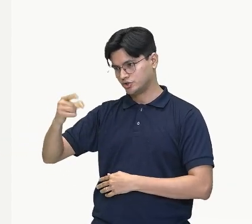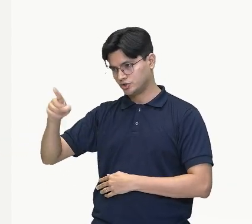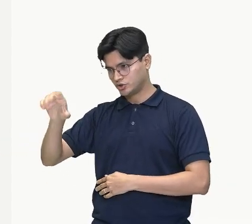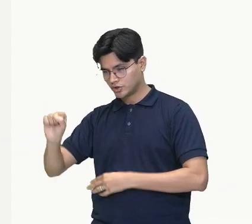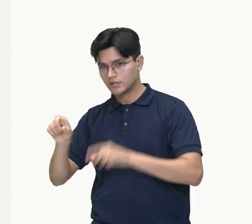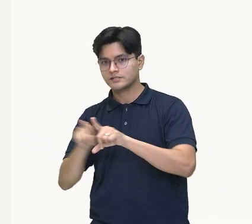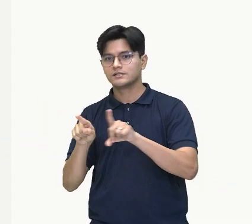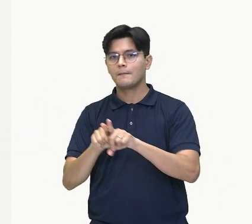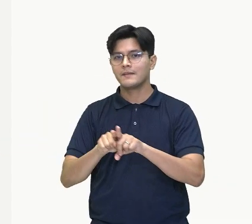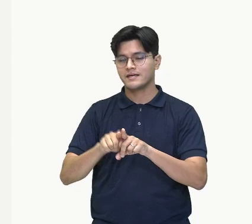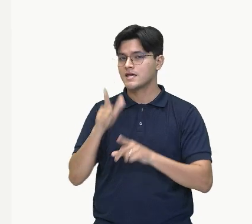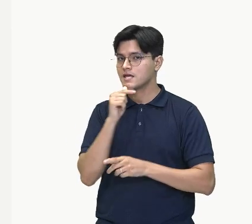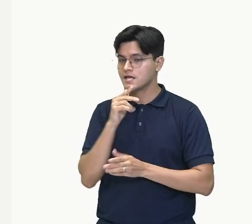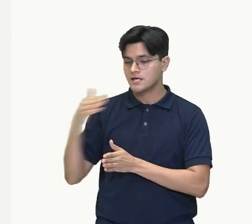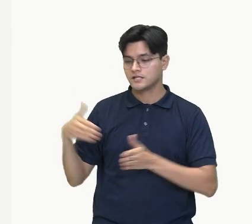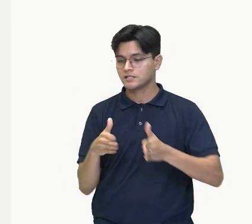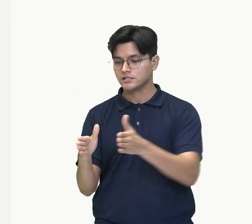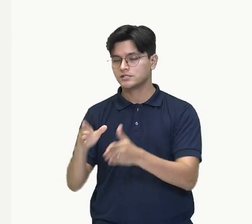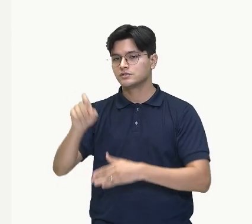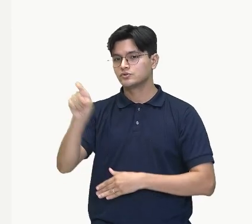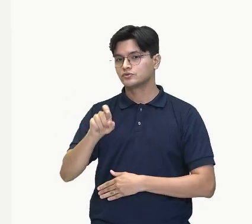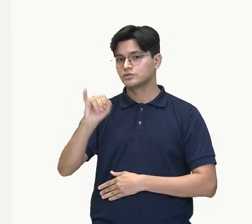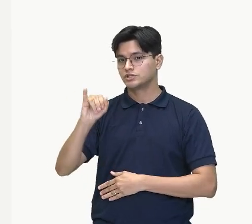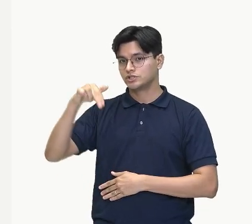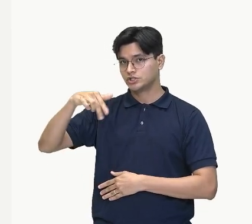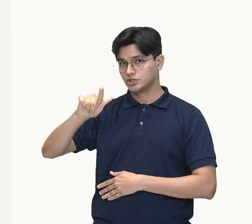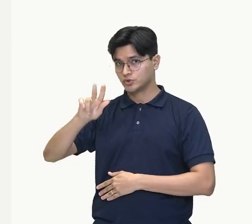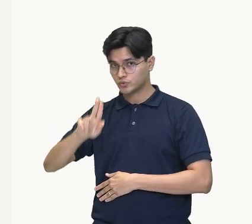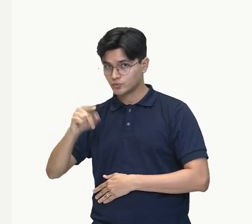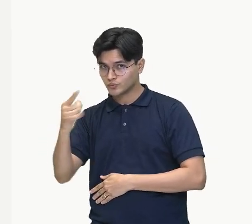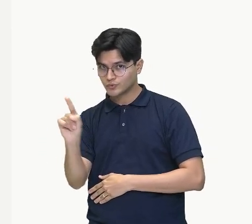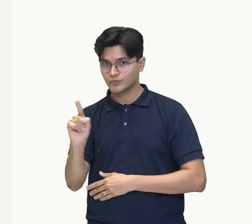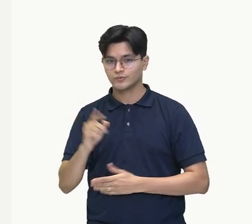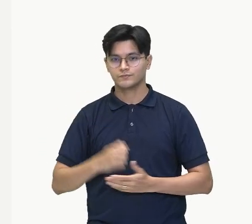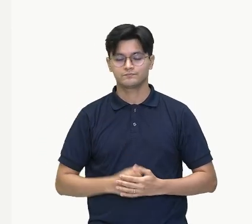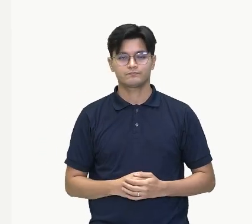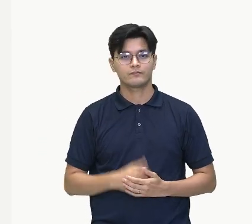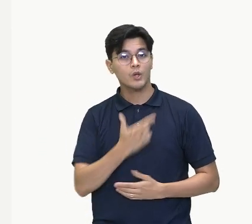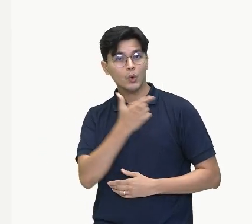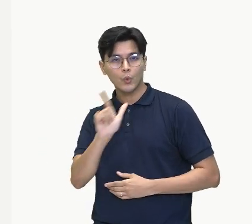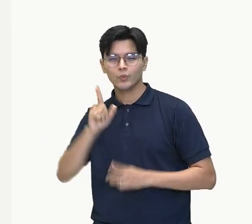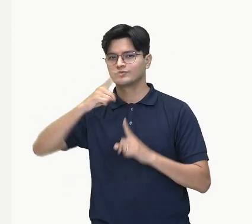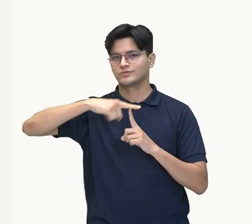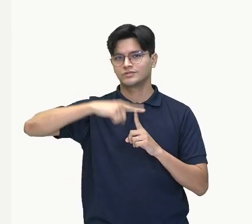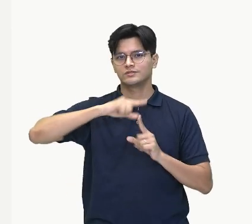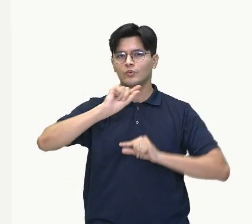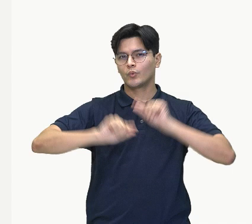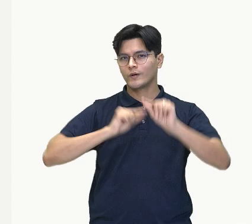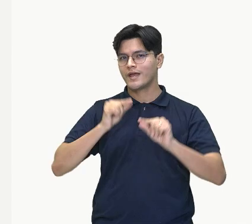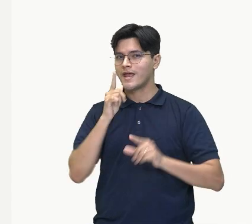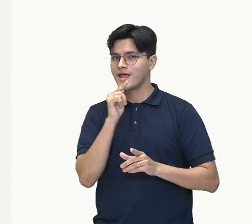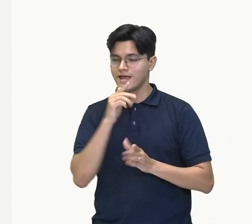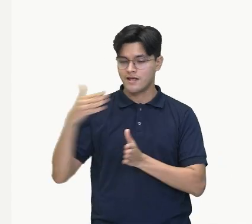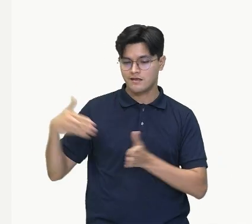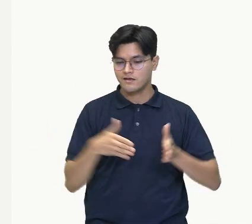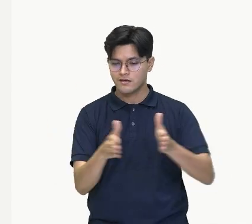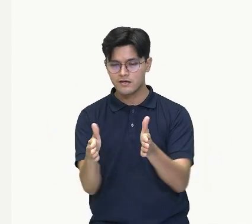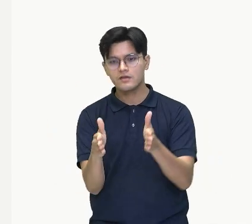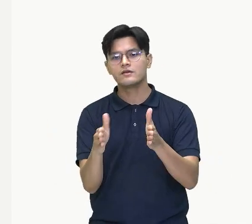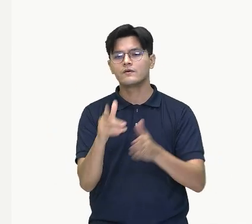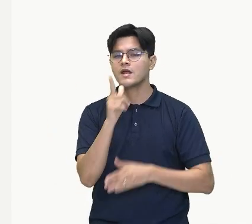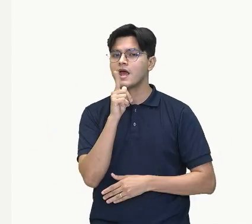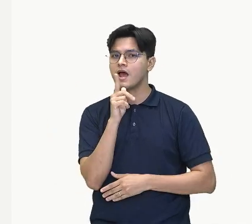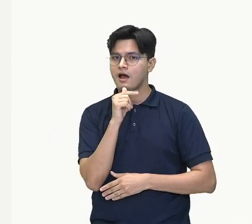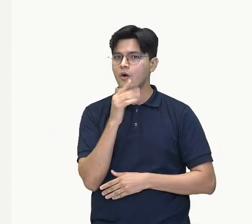águas escuras ou de cor preta. Esses rios, eles têm essa coloração devido eles